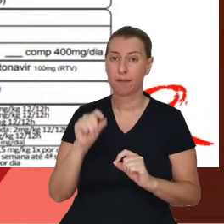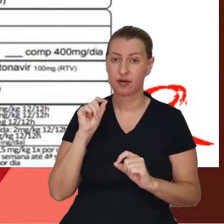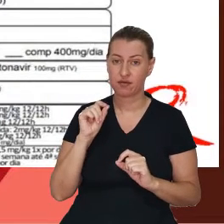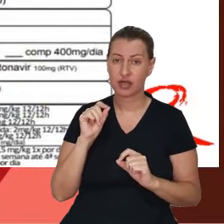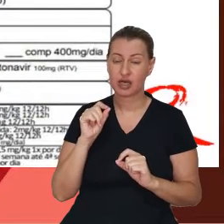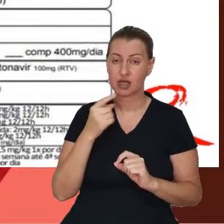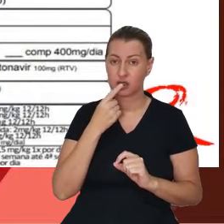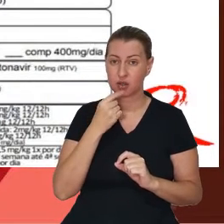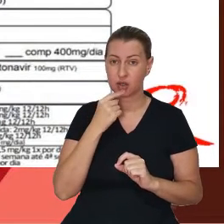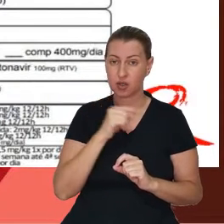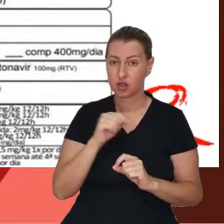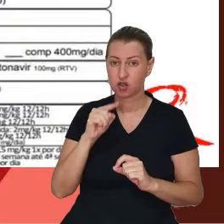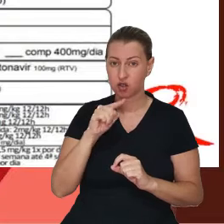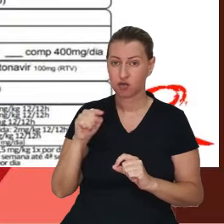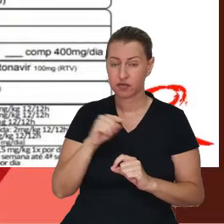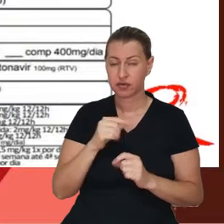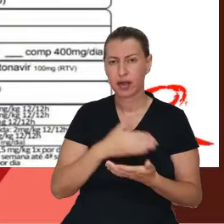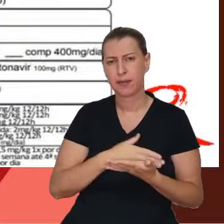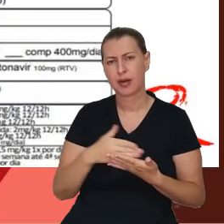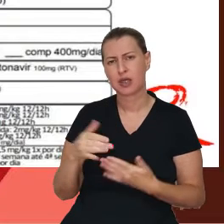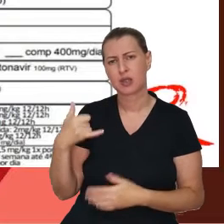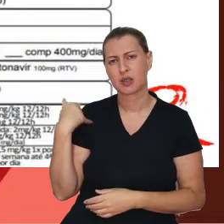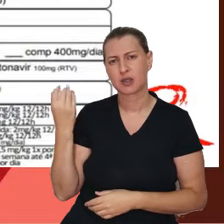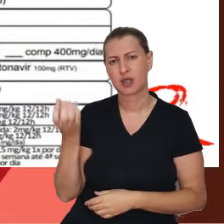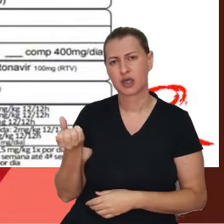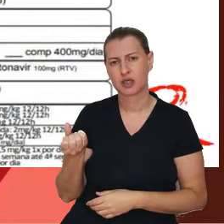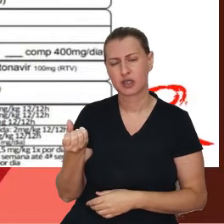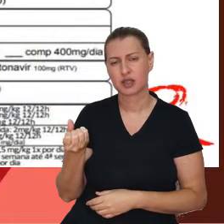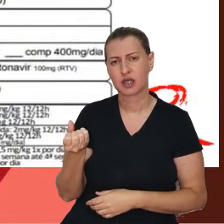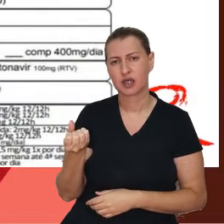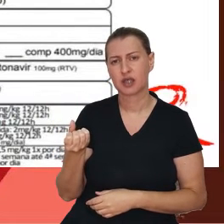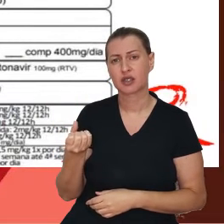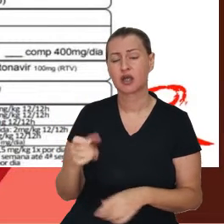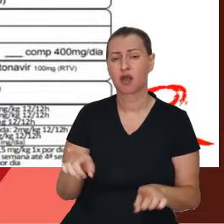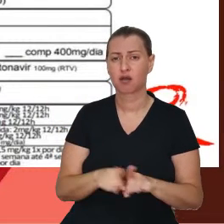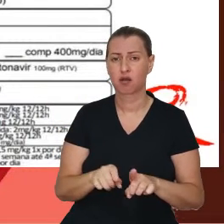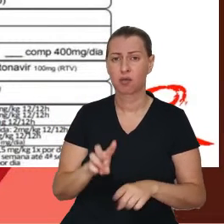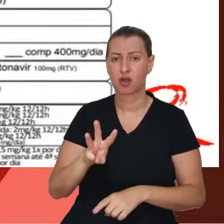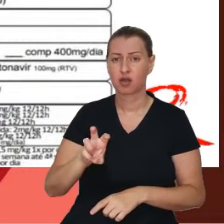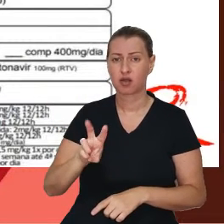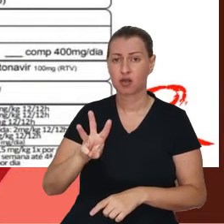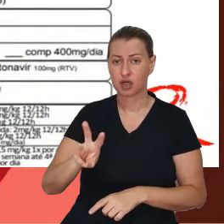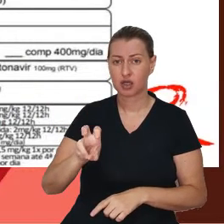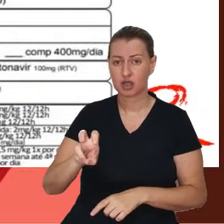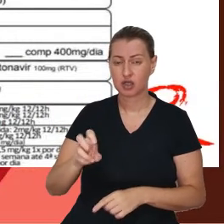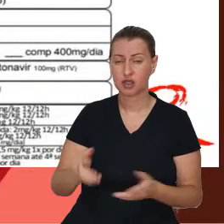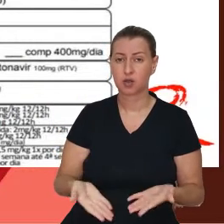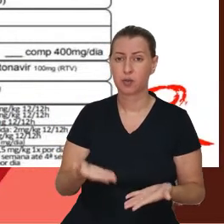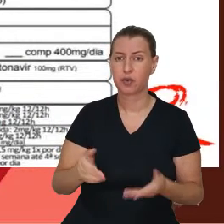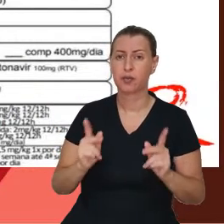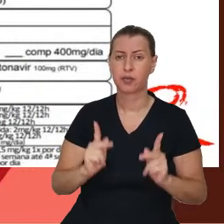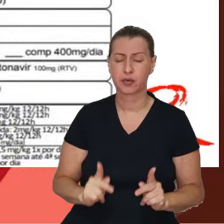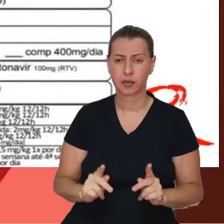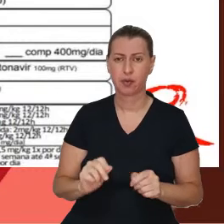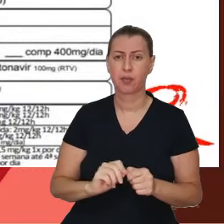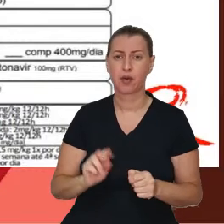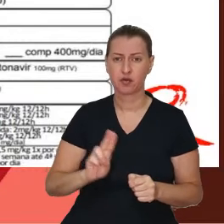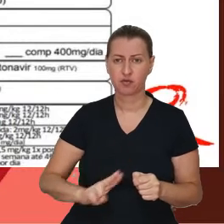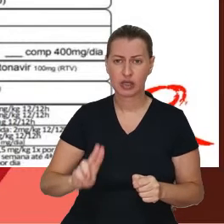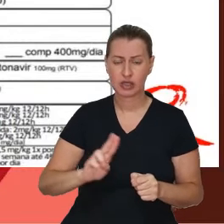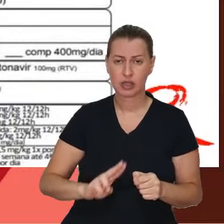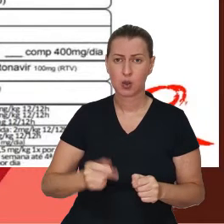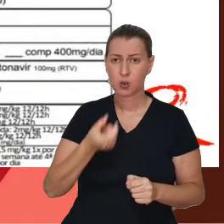vocês podem observar que a partir dos 6 anos e 35 quilos, a pessoa já pode estar fazendo uso desse